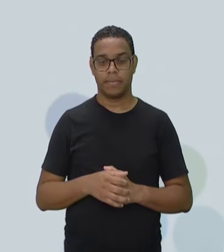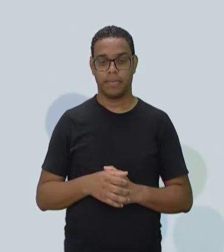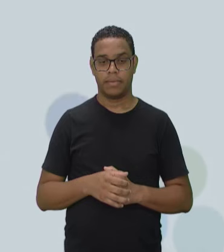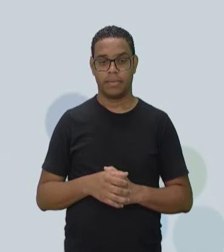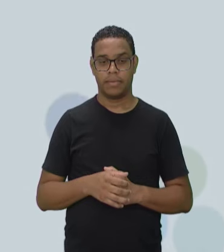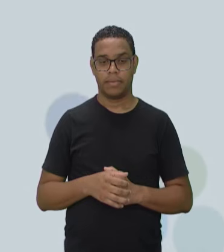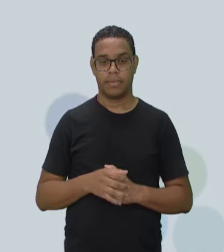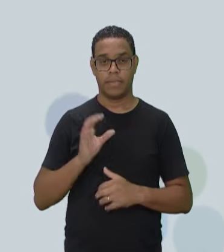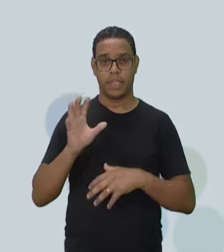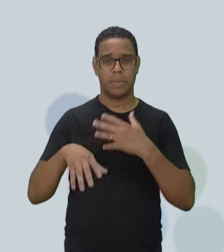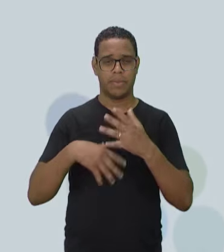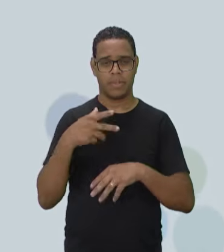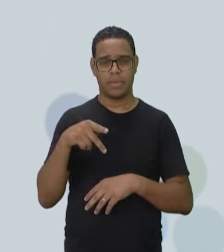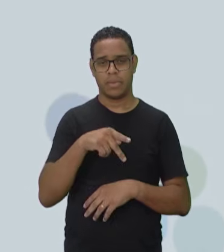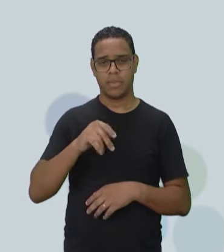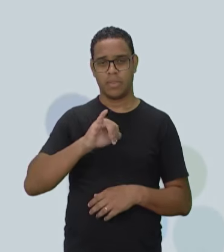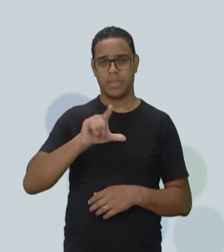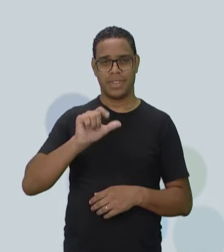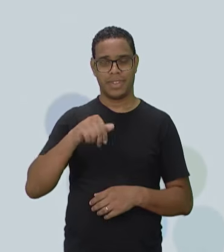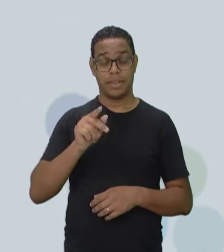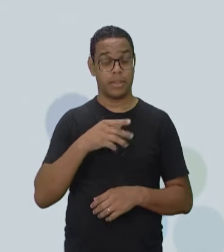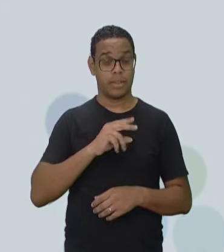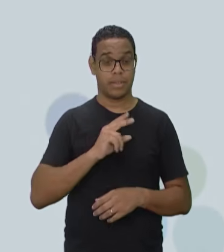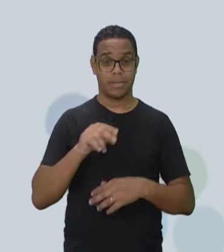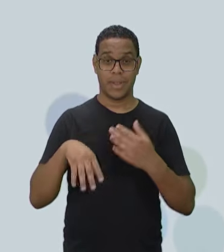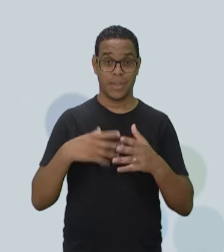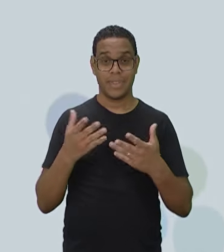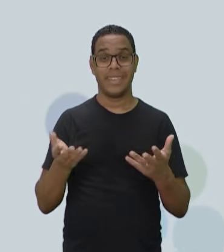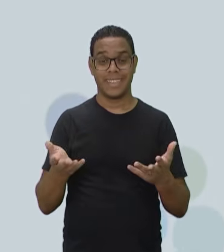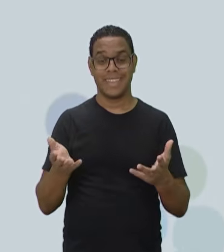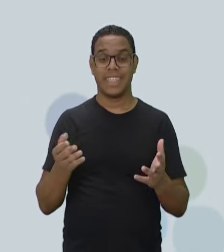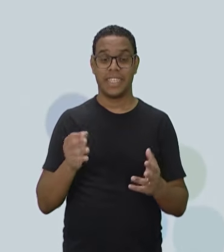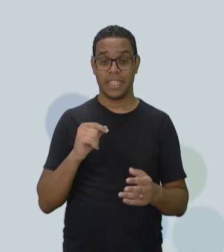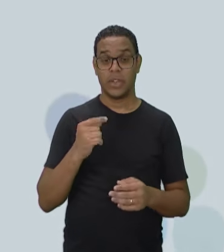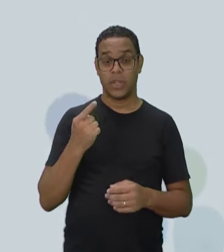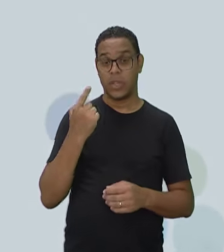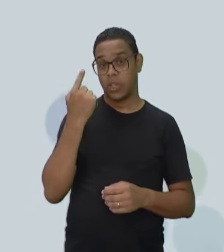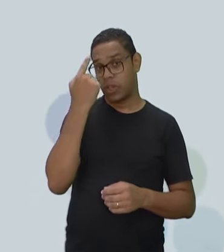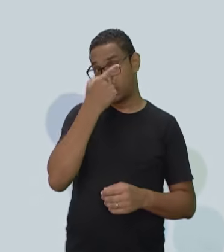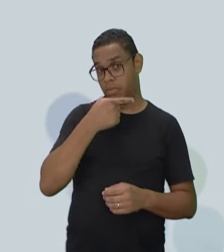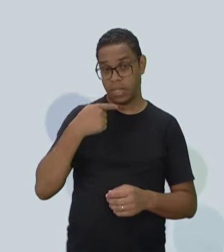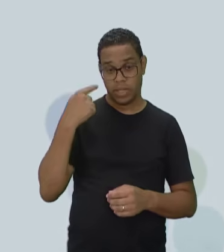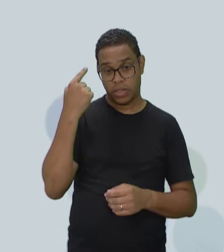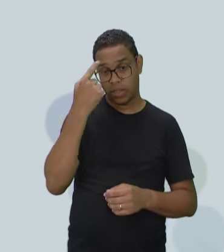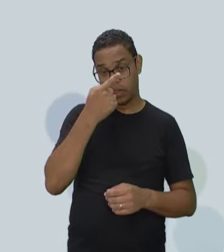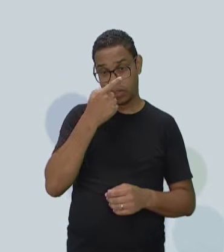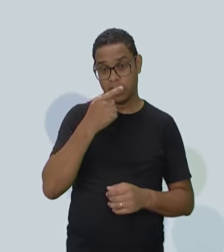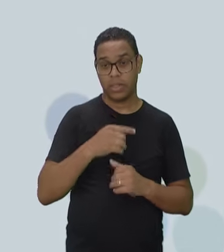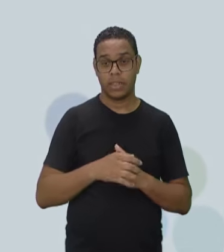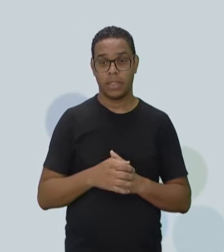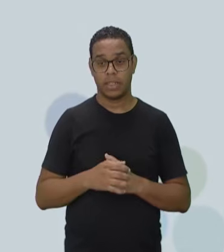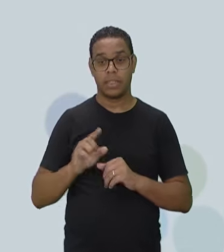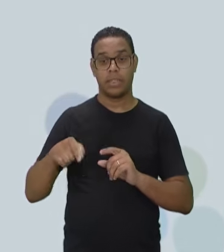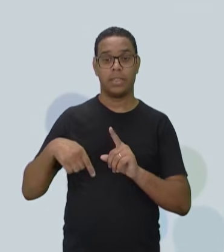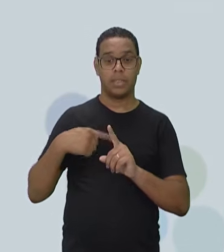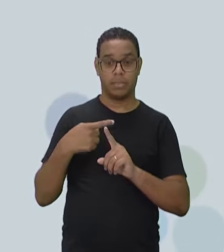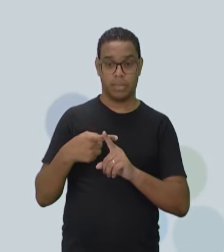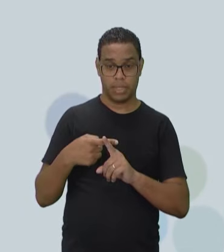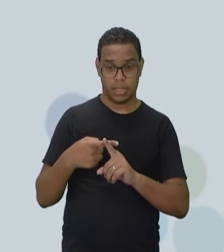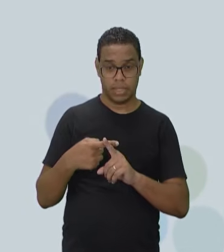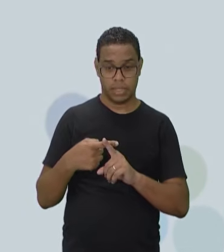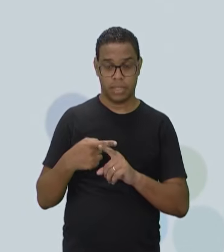Que bagunça, Pro Juliana? Olha lá. Então, ela andou 1 hora